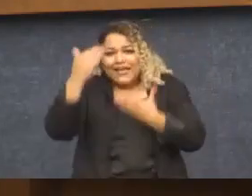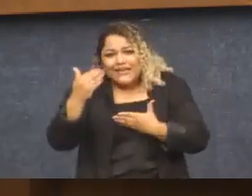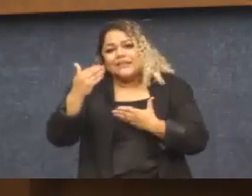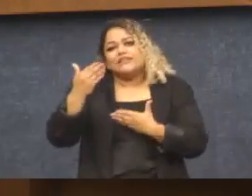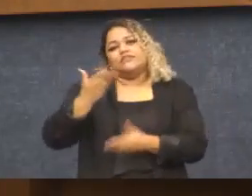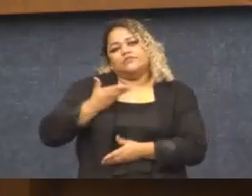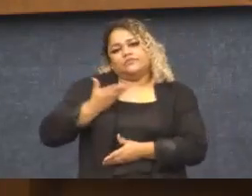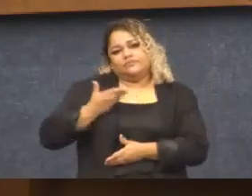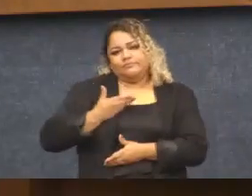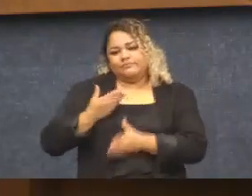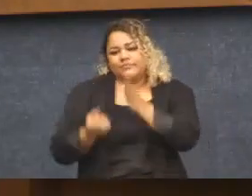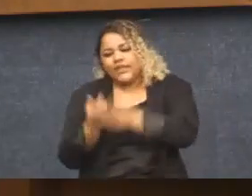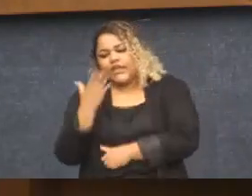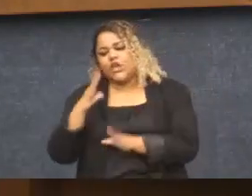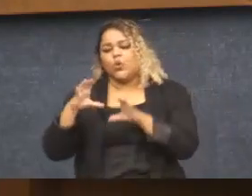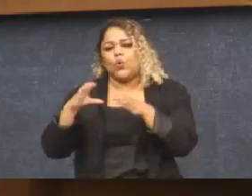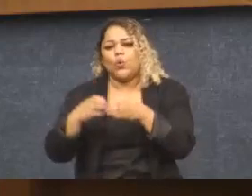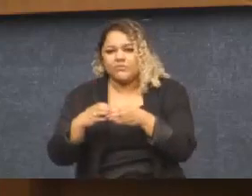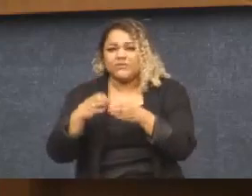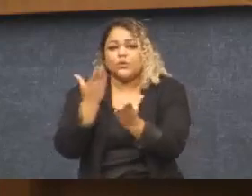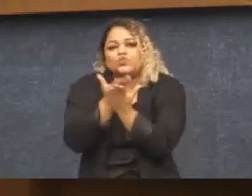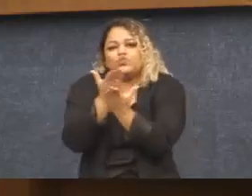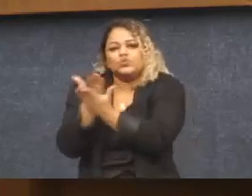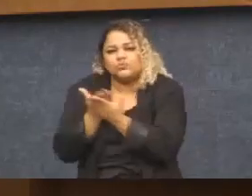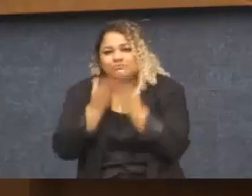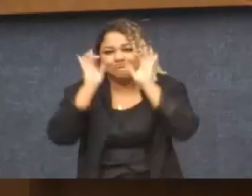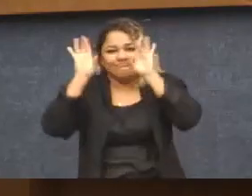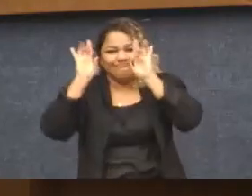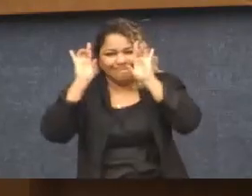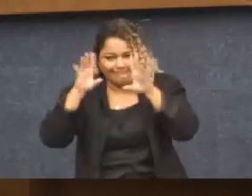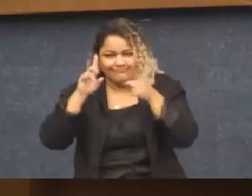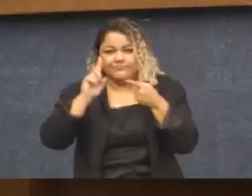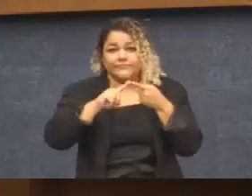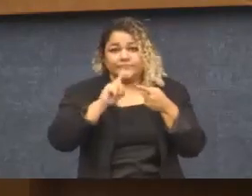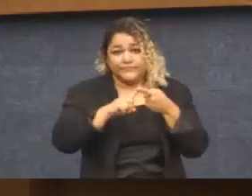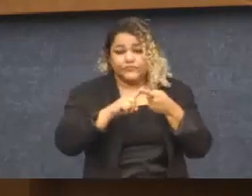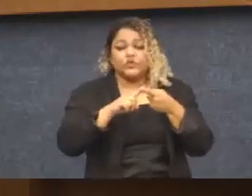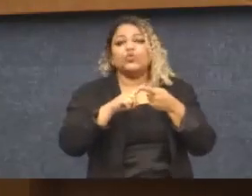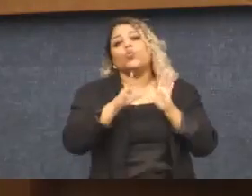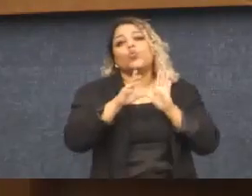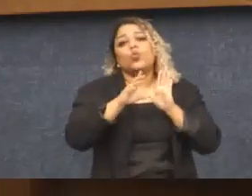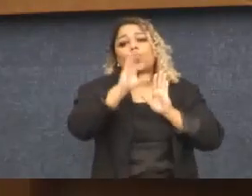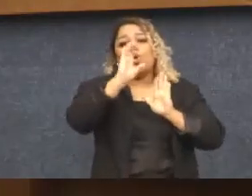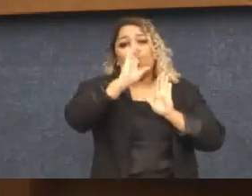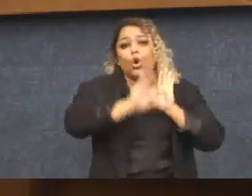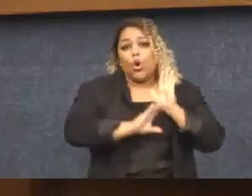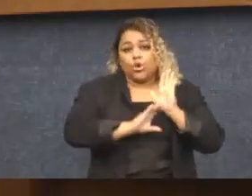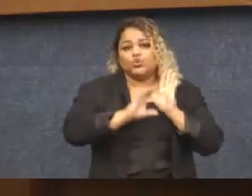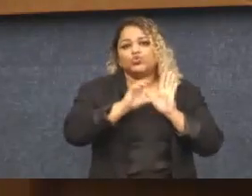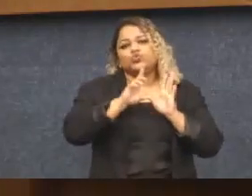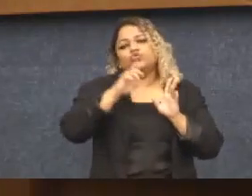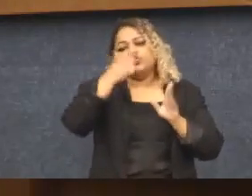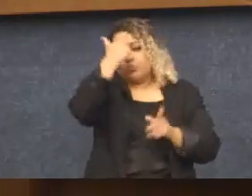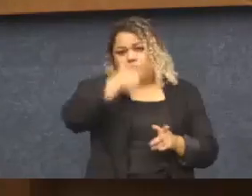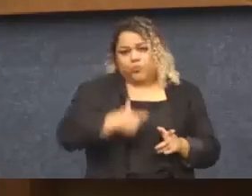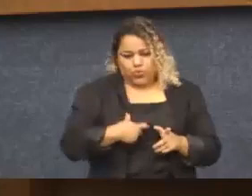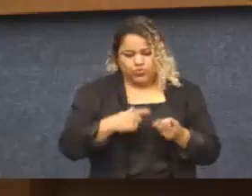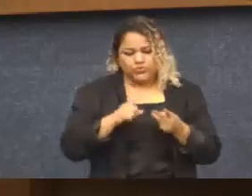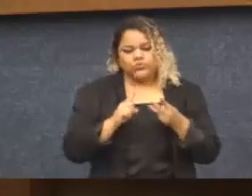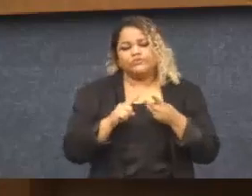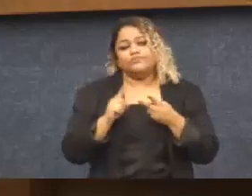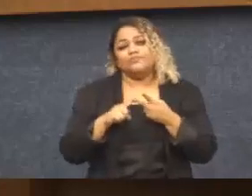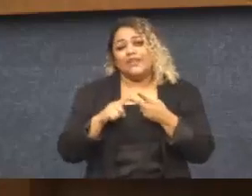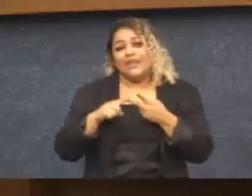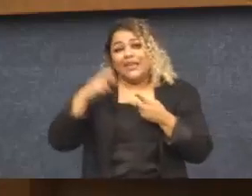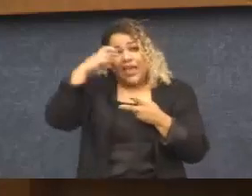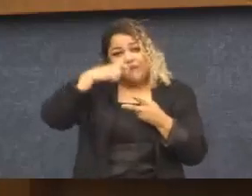comissões especiais de estudo, Comissão Especial de Estudo de Revisão do Código de Posturas e a Comissão Especial de Estudo de Revisão do